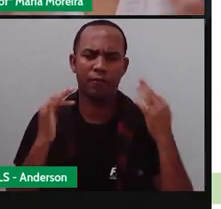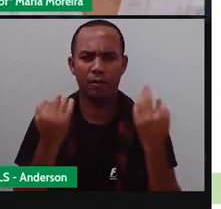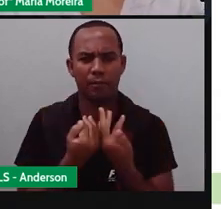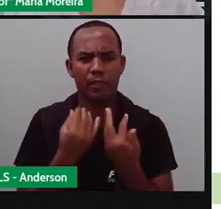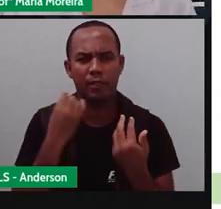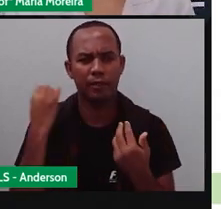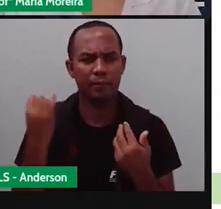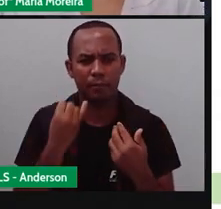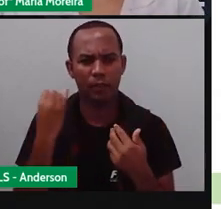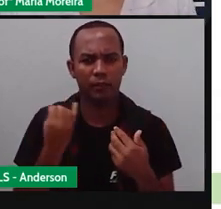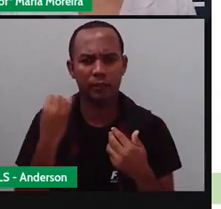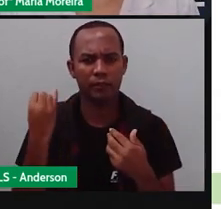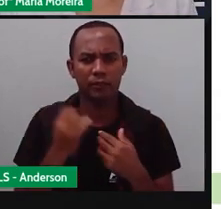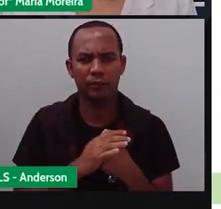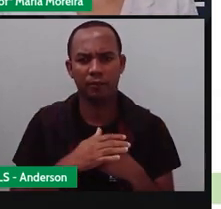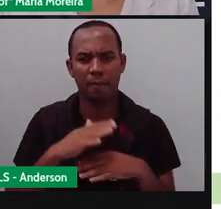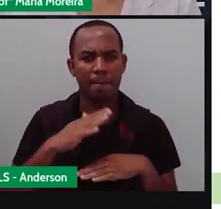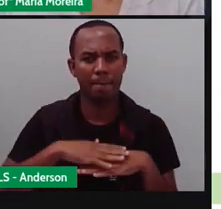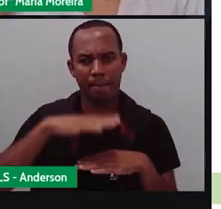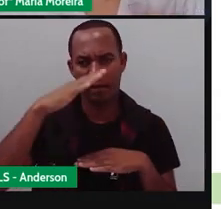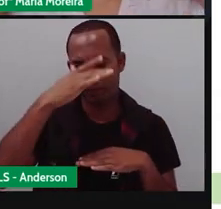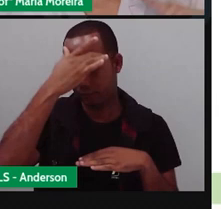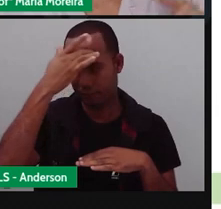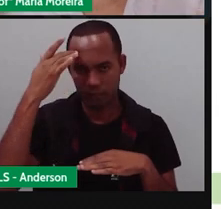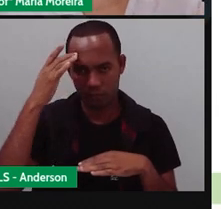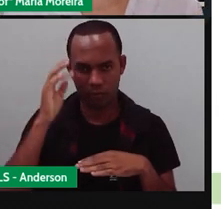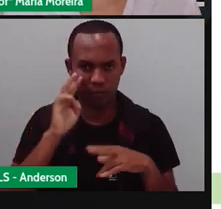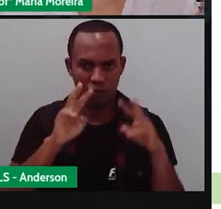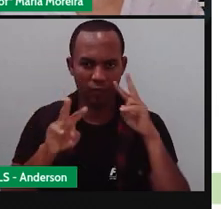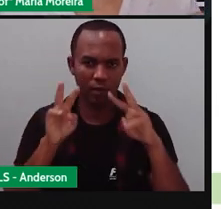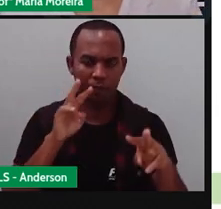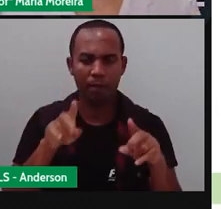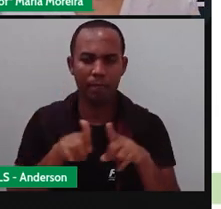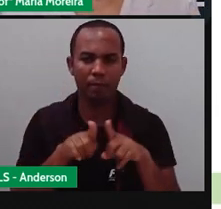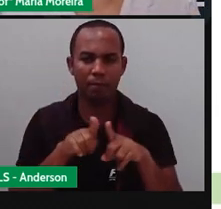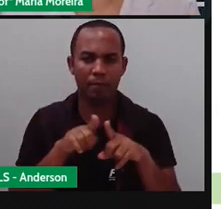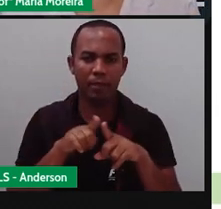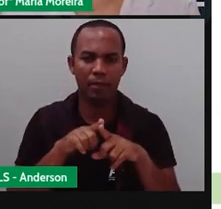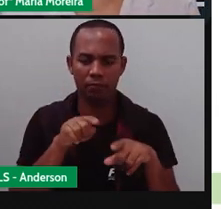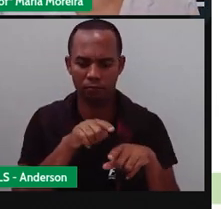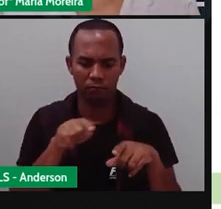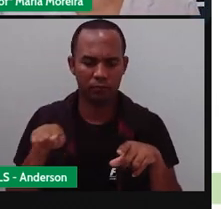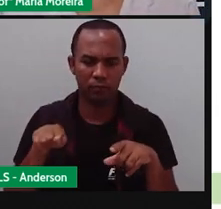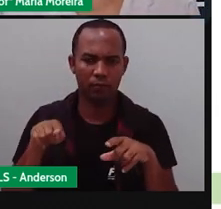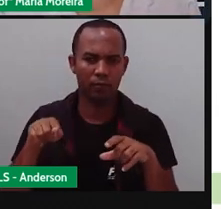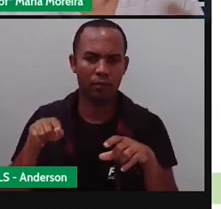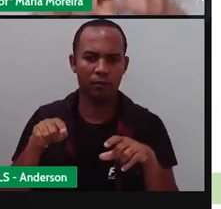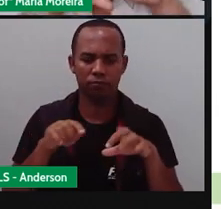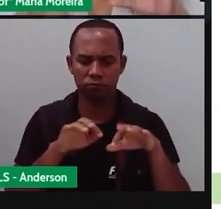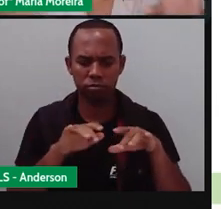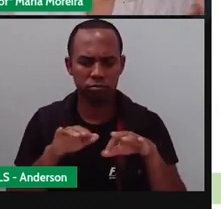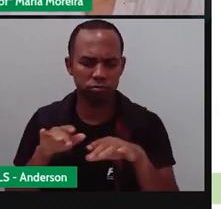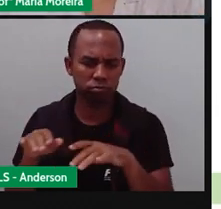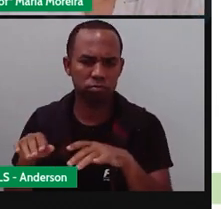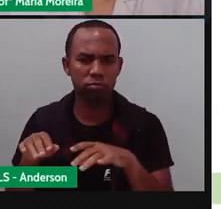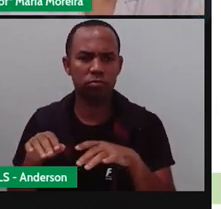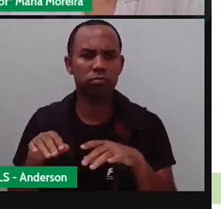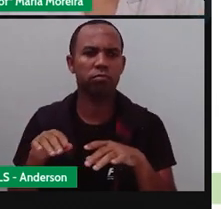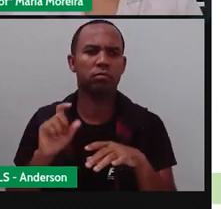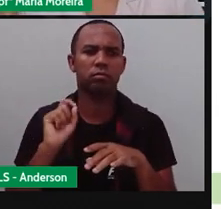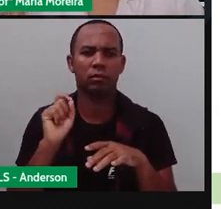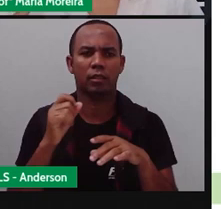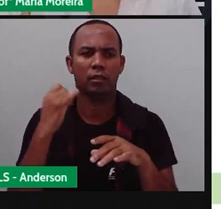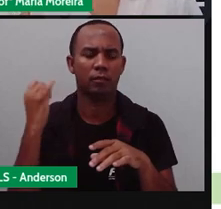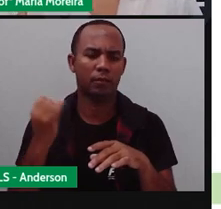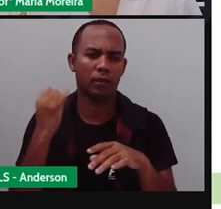que a gente consiga atingir o maior número de alunos se inscrevam no canal das perguntas que por favor Tá e deixa aquele